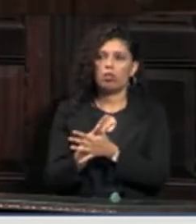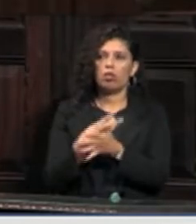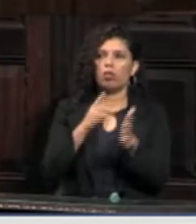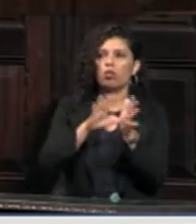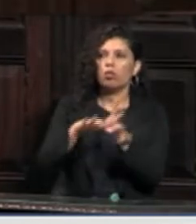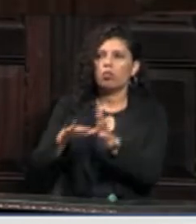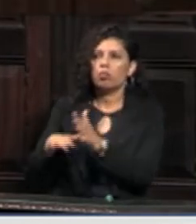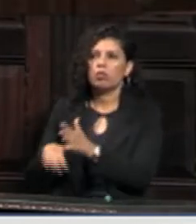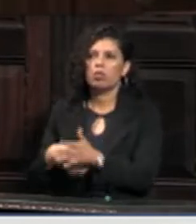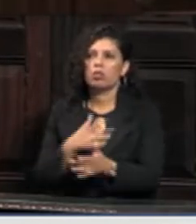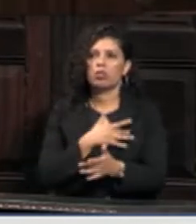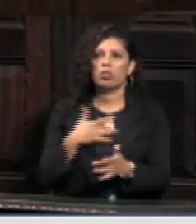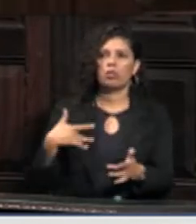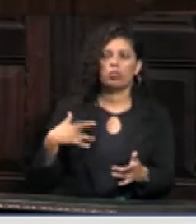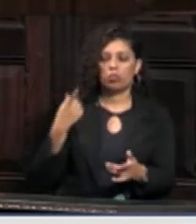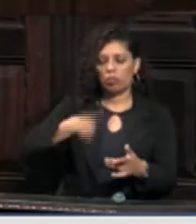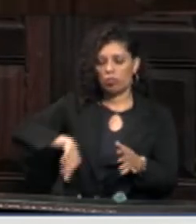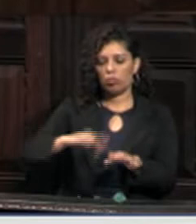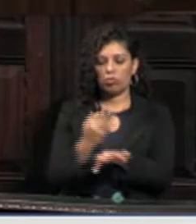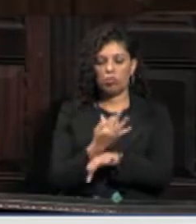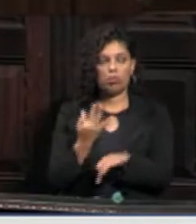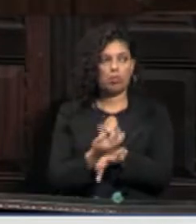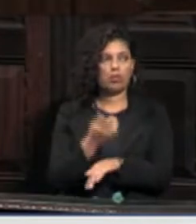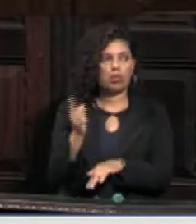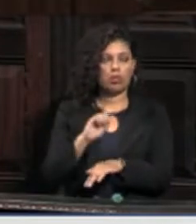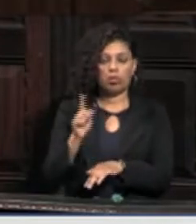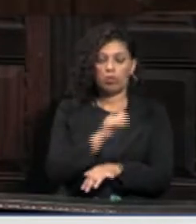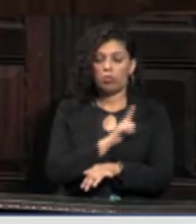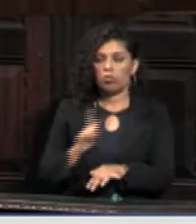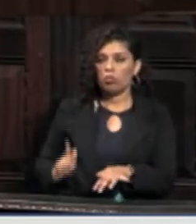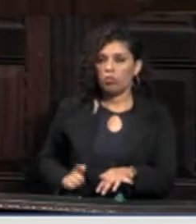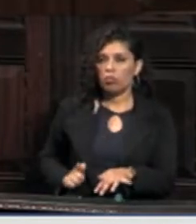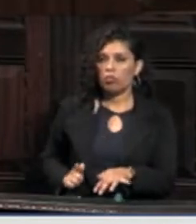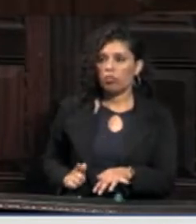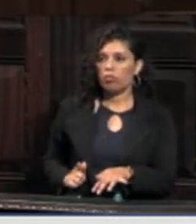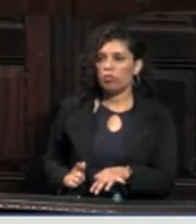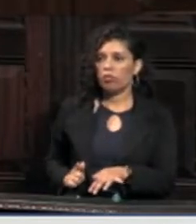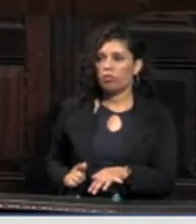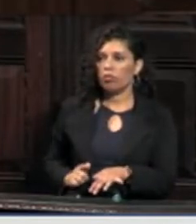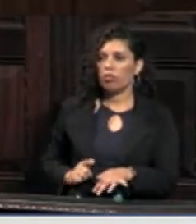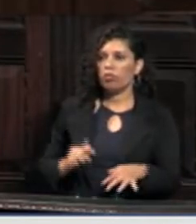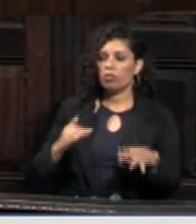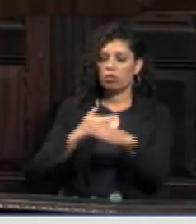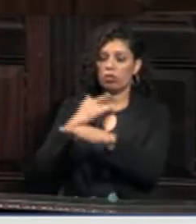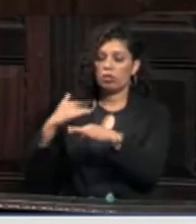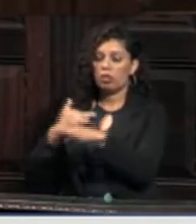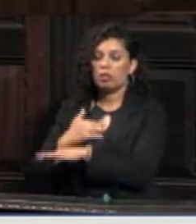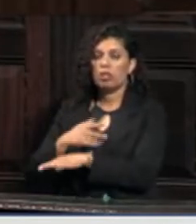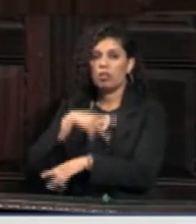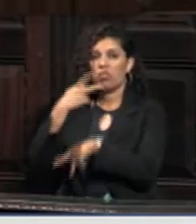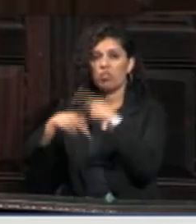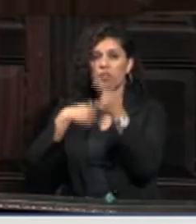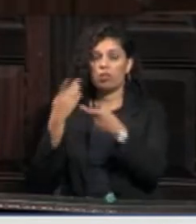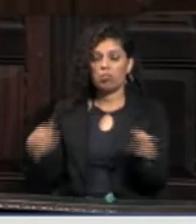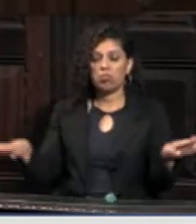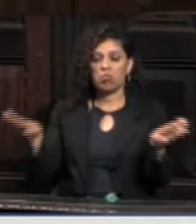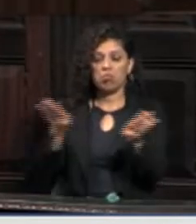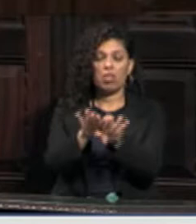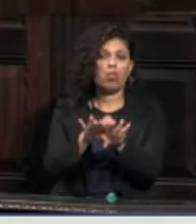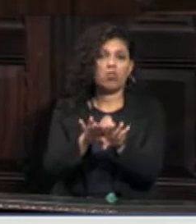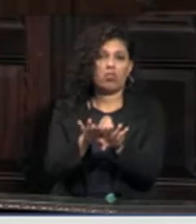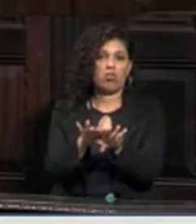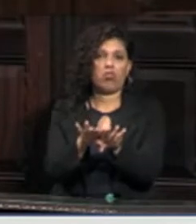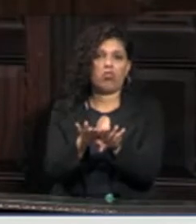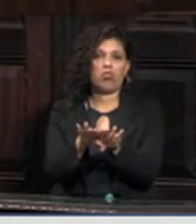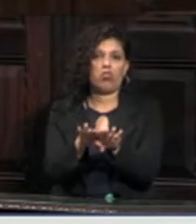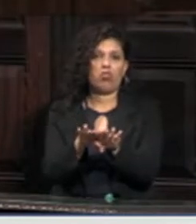nós não podemos aceitar que o governo municipal diga que vai fechar unidades básicas de saúde sem debater